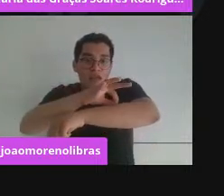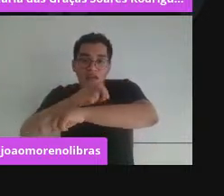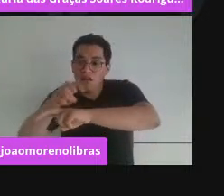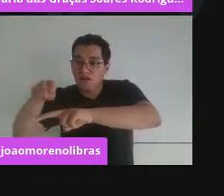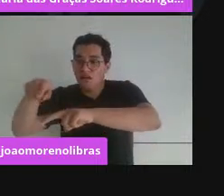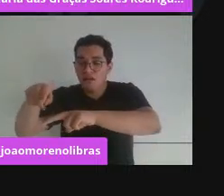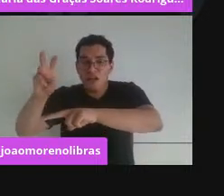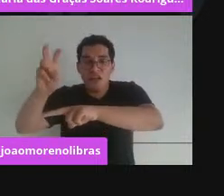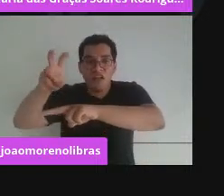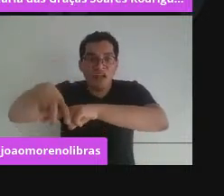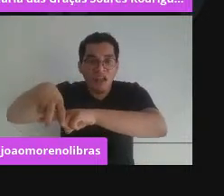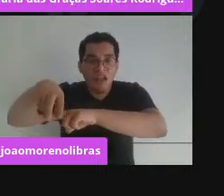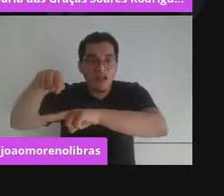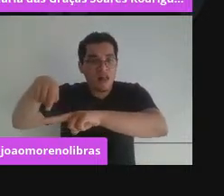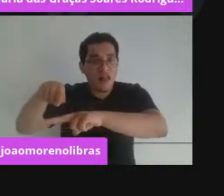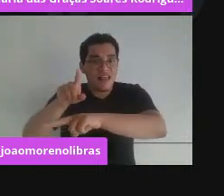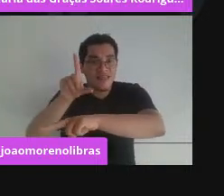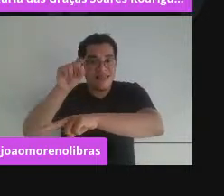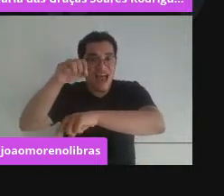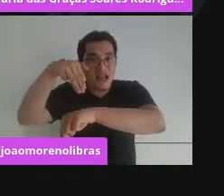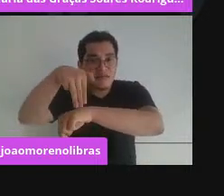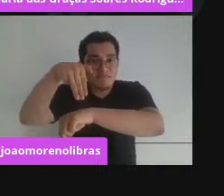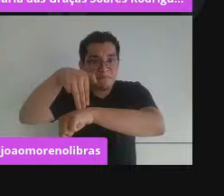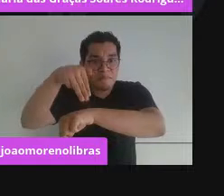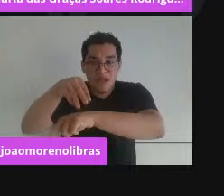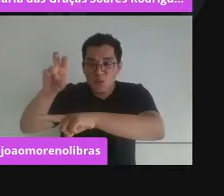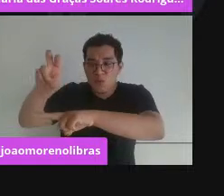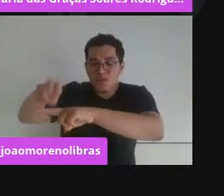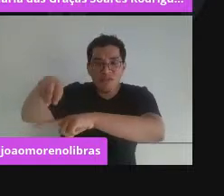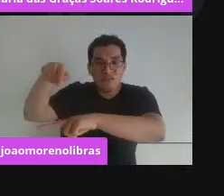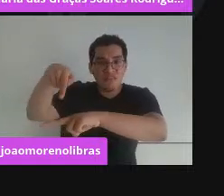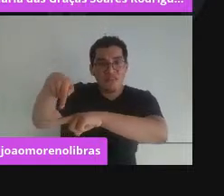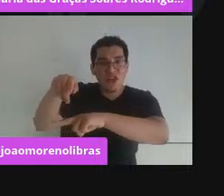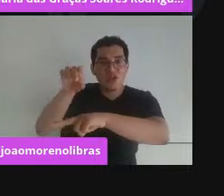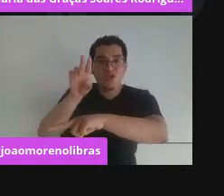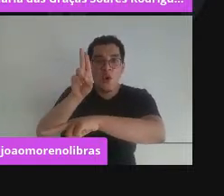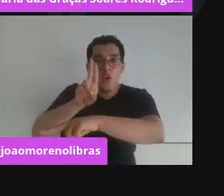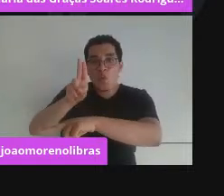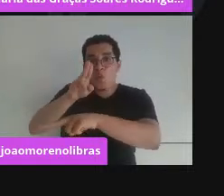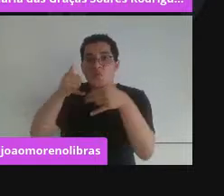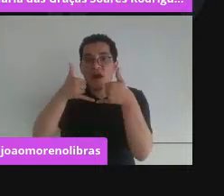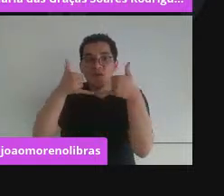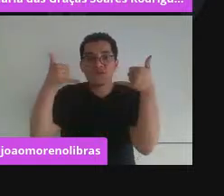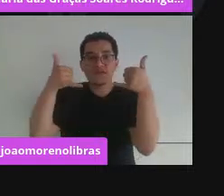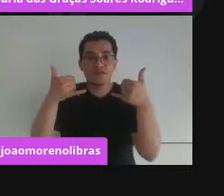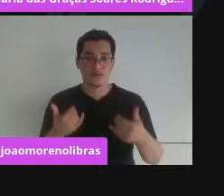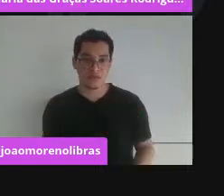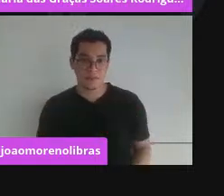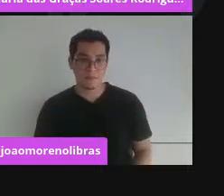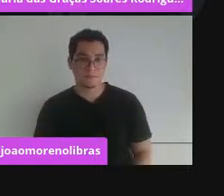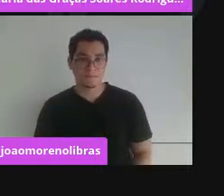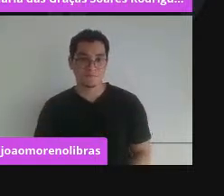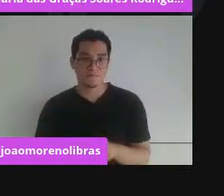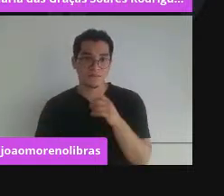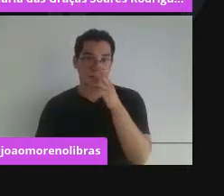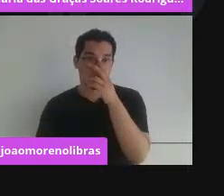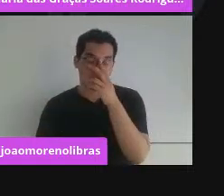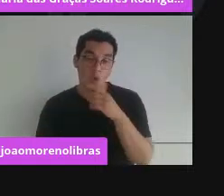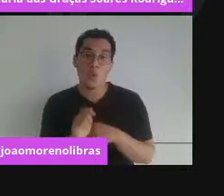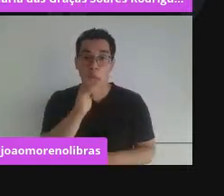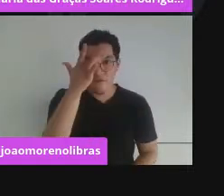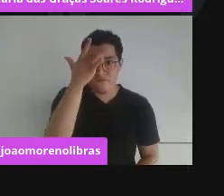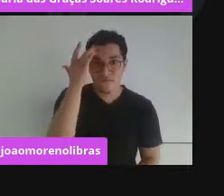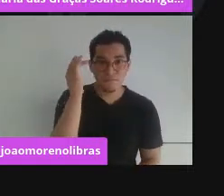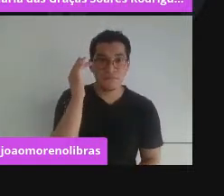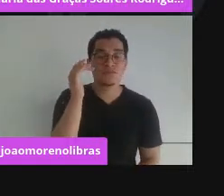levantar. Fiquei 10 minutos sentada no formigueiro, só de calcinha. Fecho aspas. Conta uma detenta. Outra relata